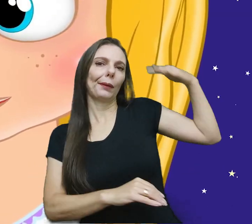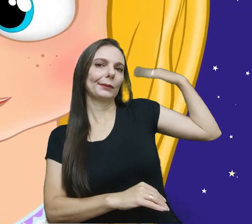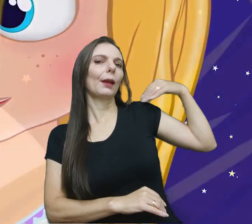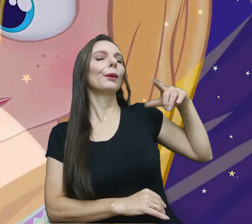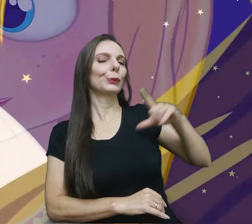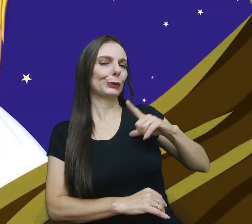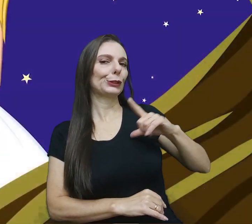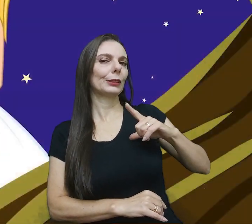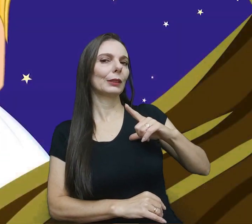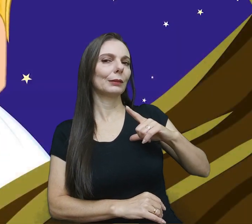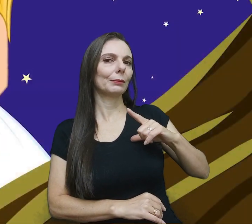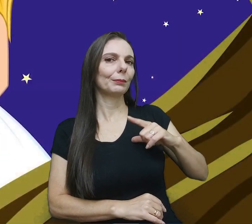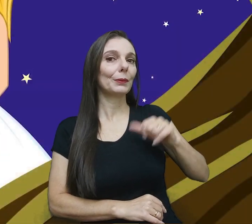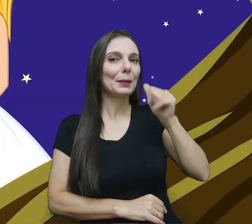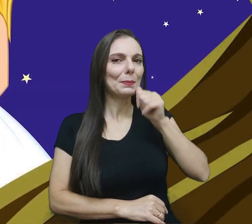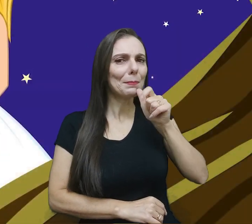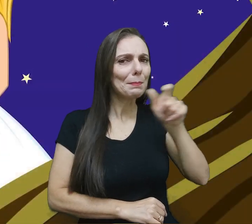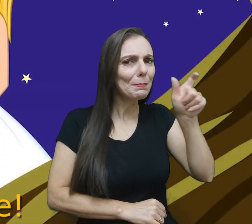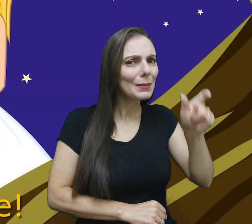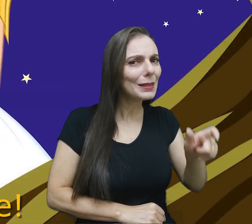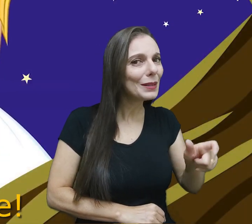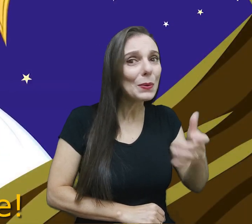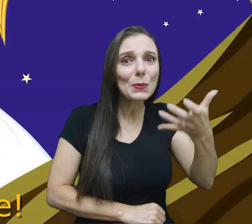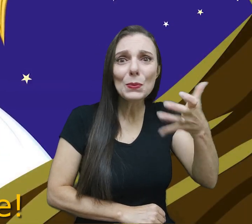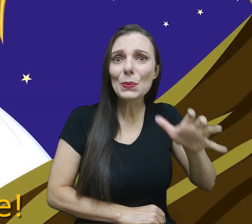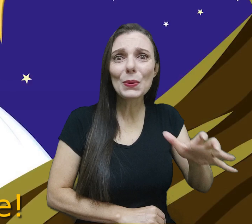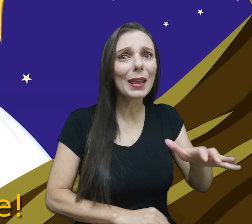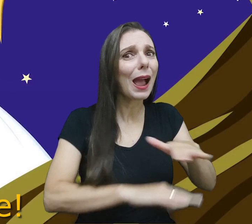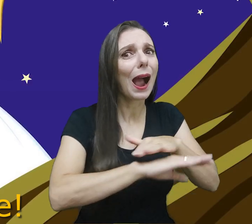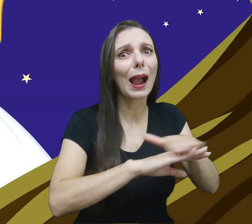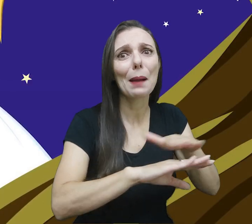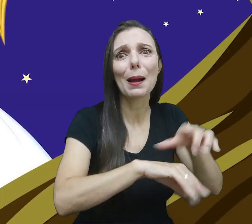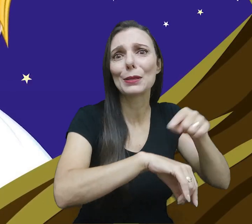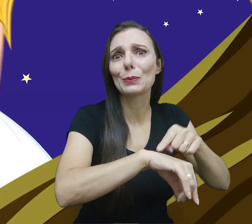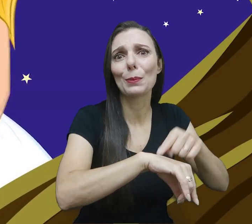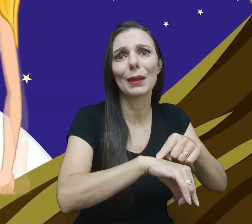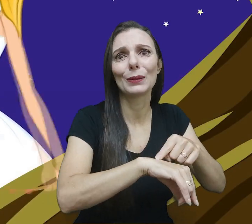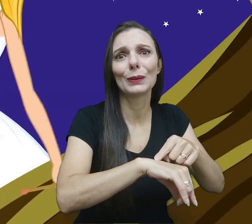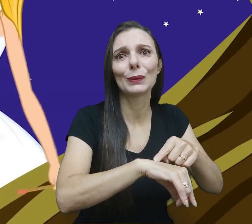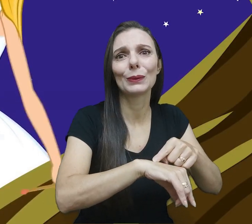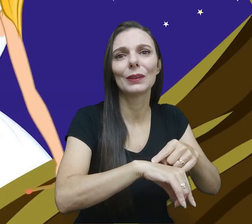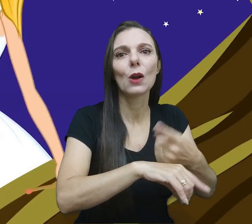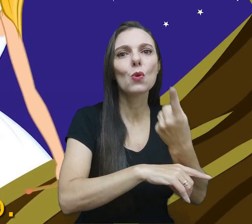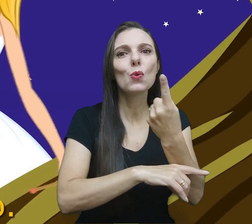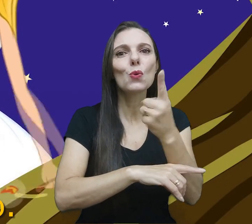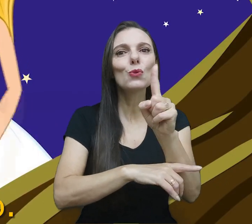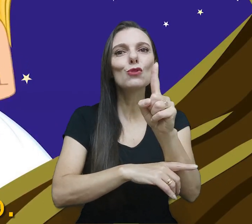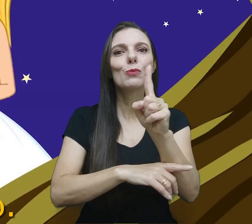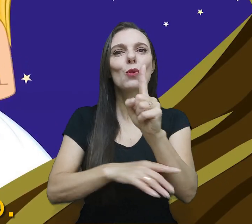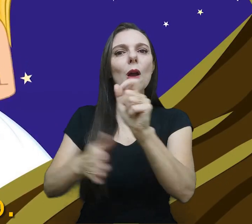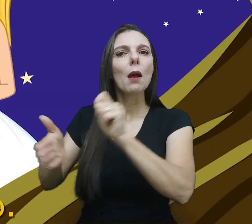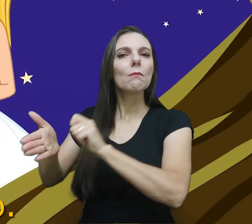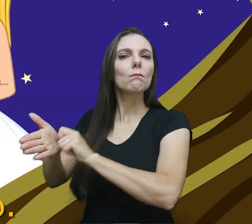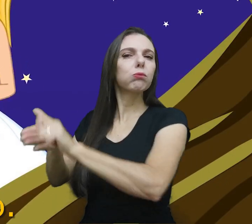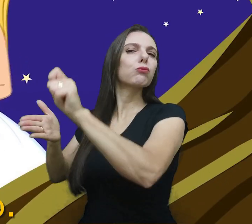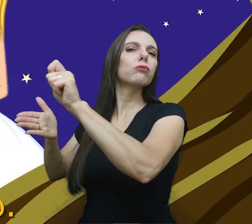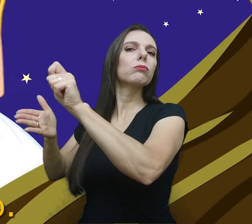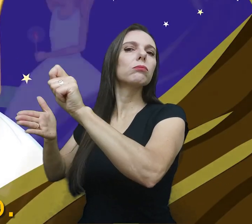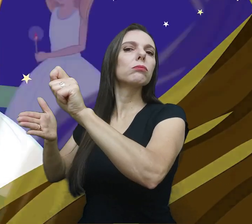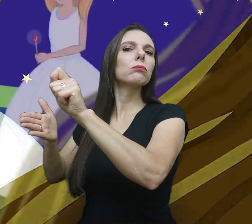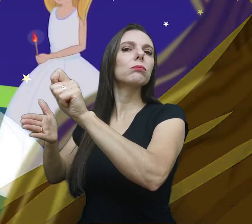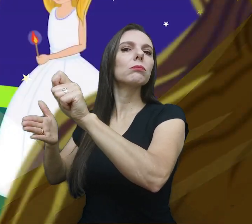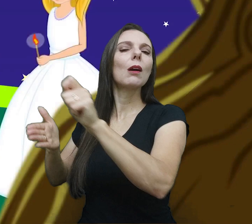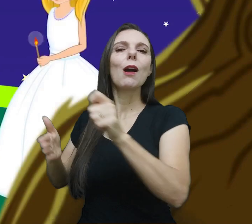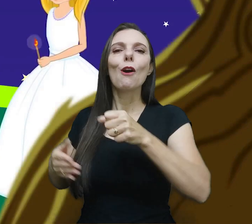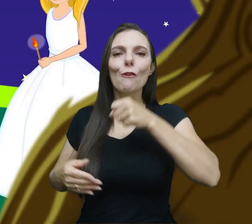passado. Ela não queria que este momento terminasse, então ela rapidamente acendeu o último